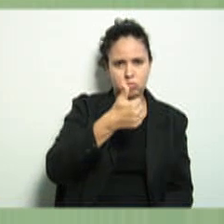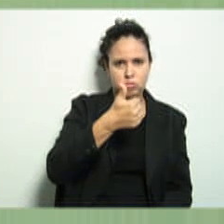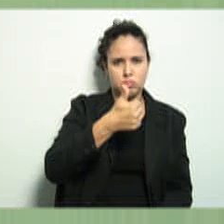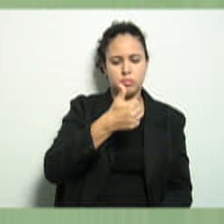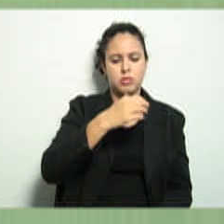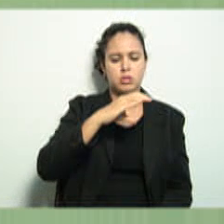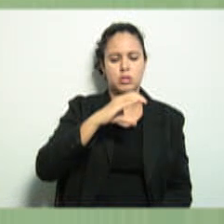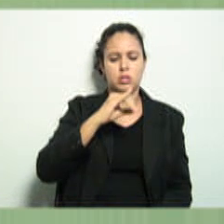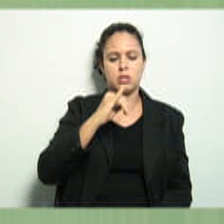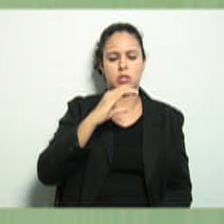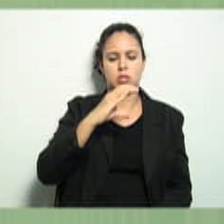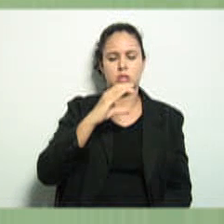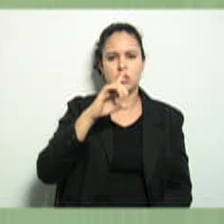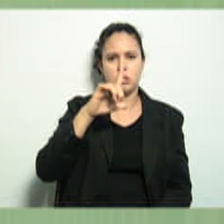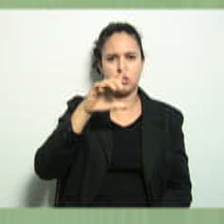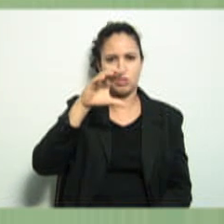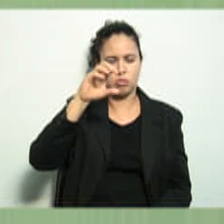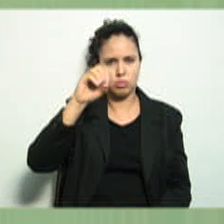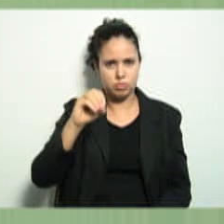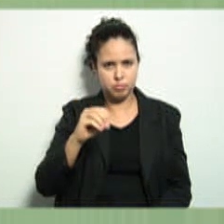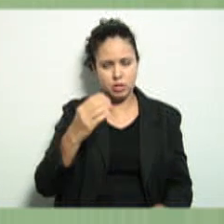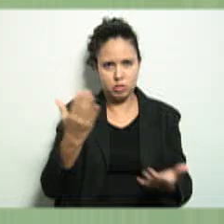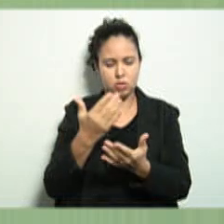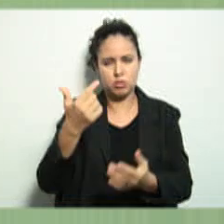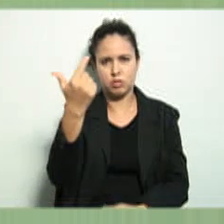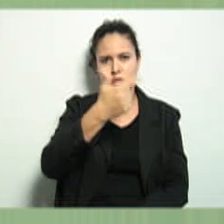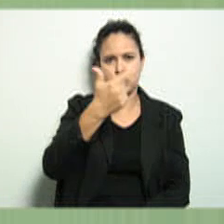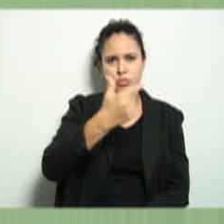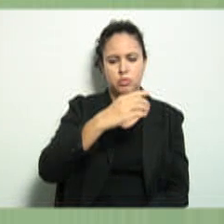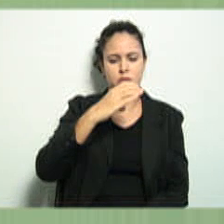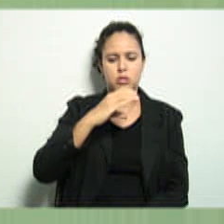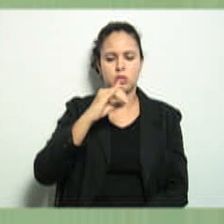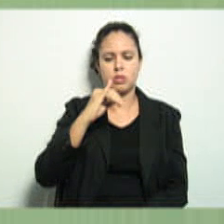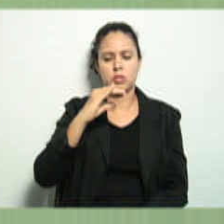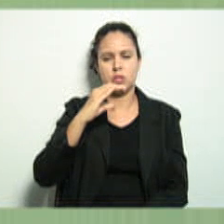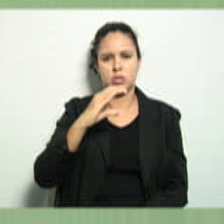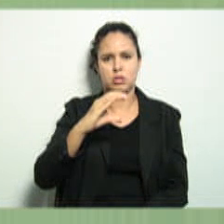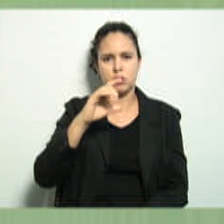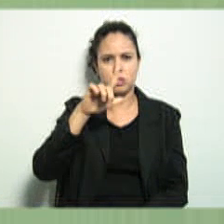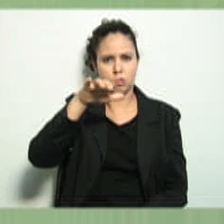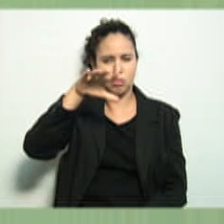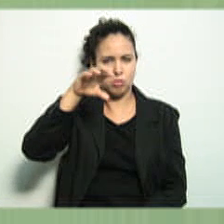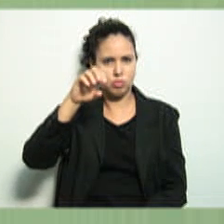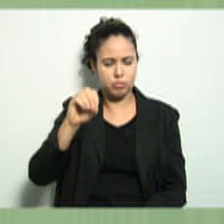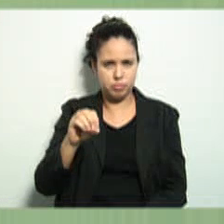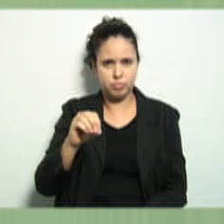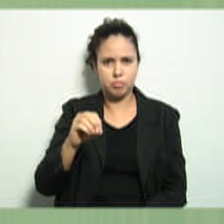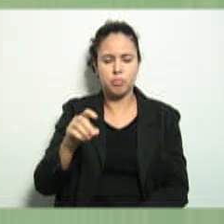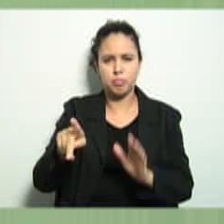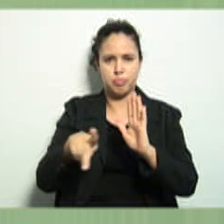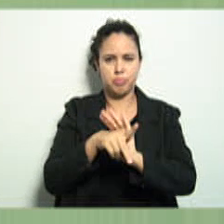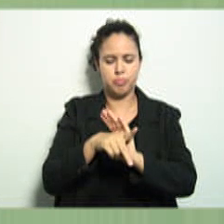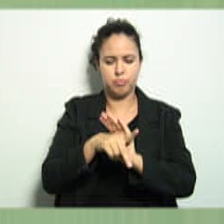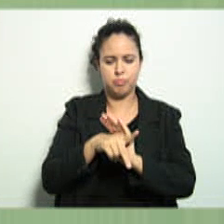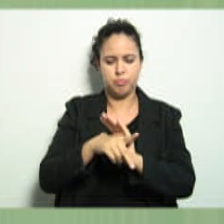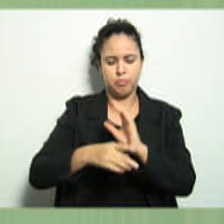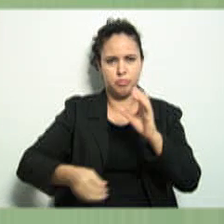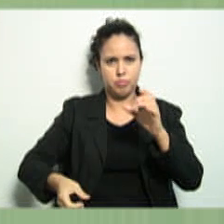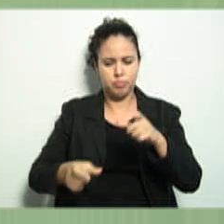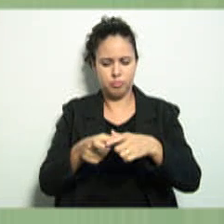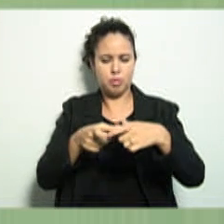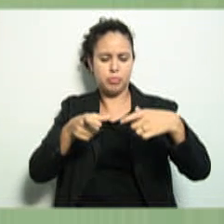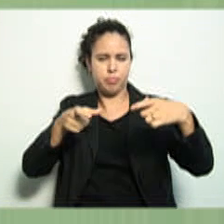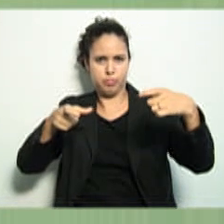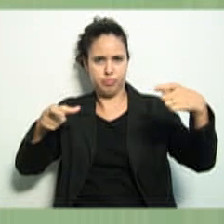no ciclo de mineração. Ciclos econômicos que acompanham e fazem parte da formação do nosso território, que